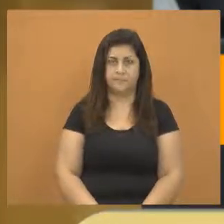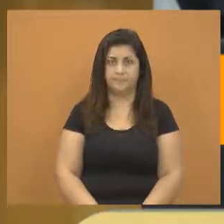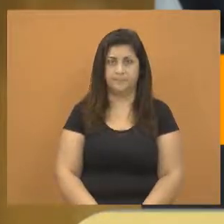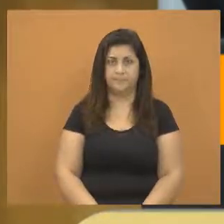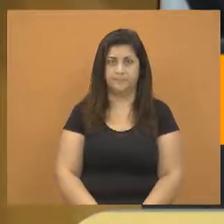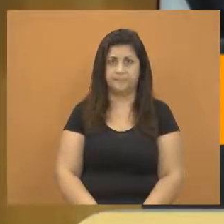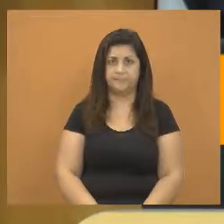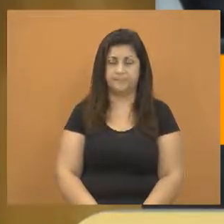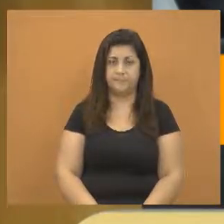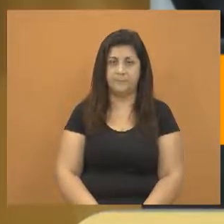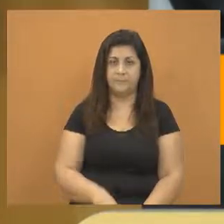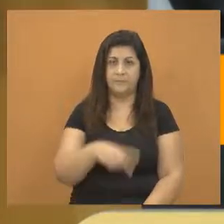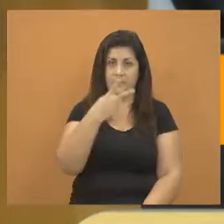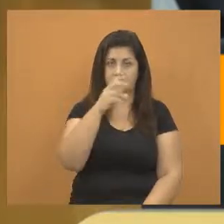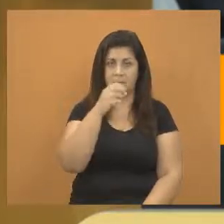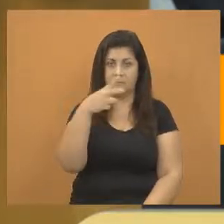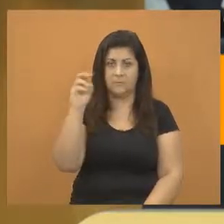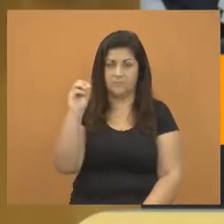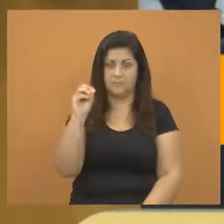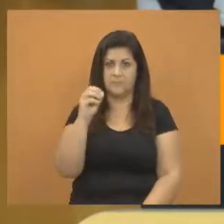205.633.774 reais. 2020,